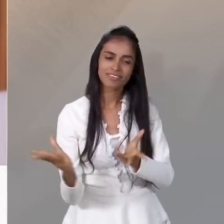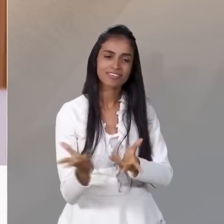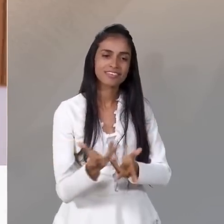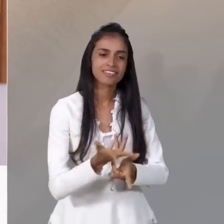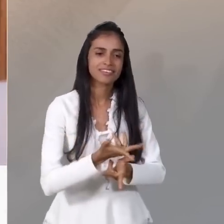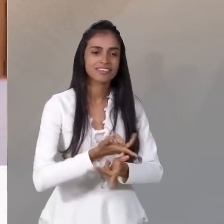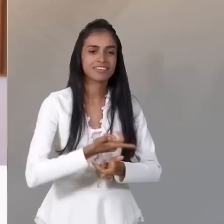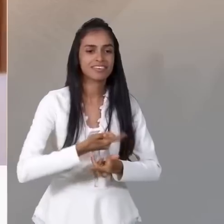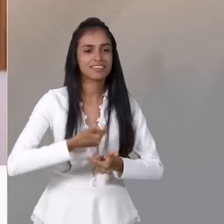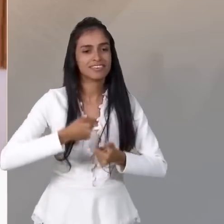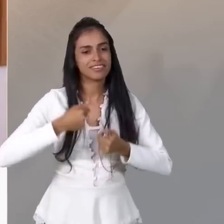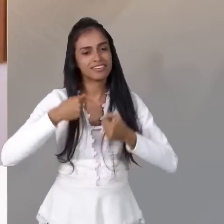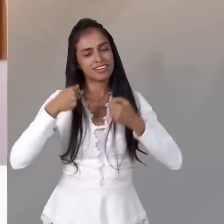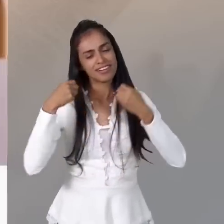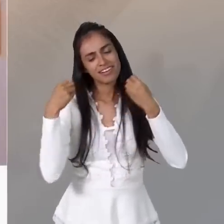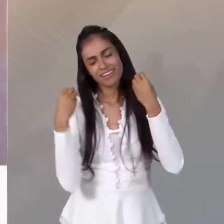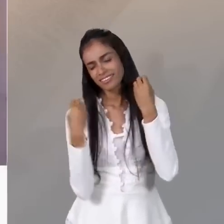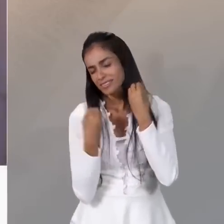preciosa.